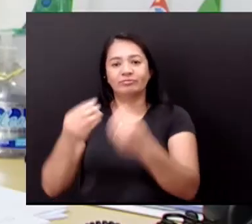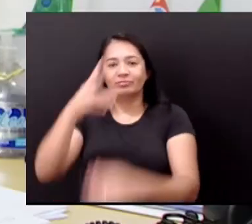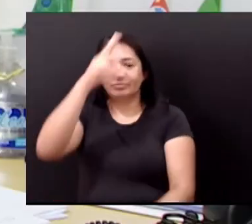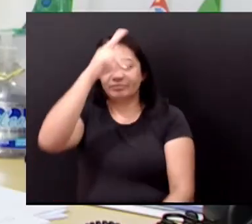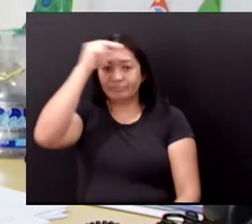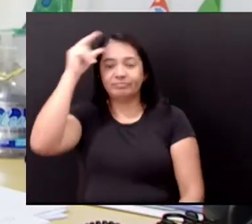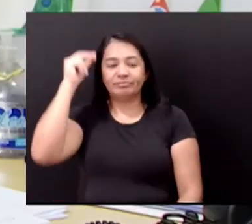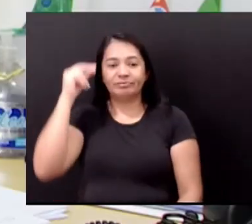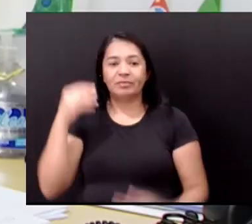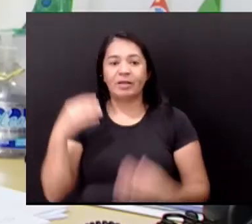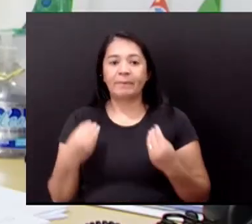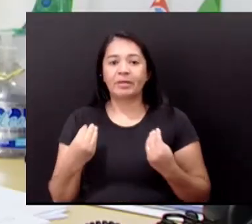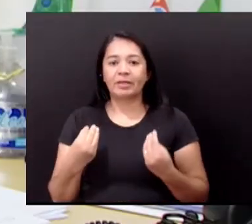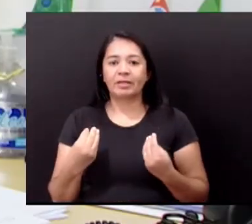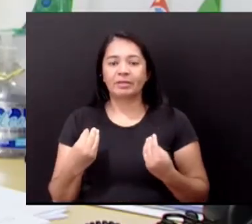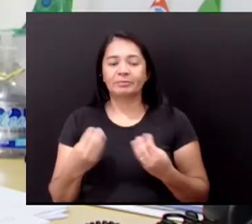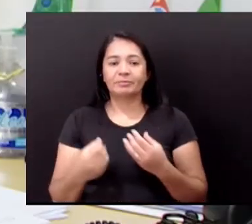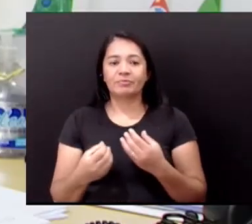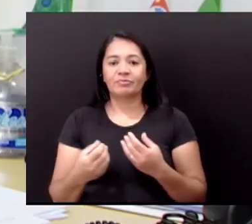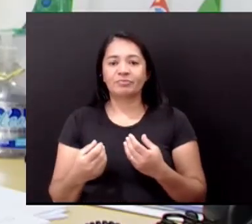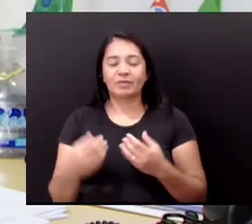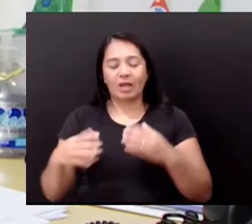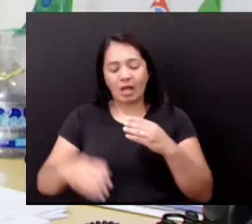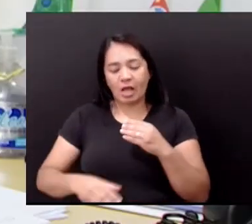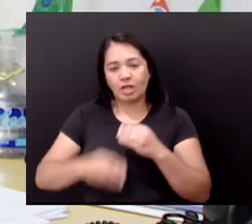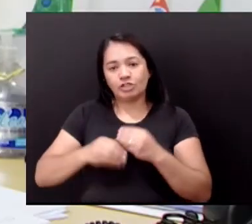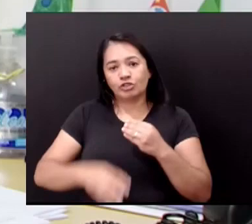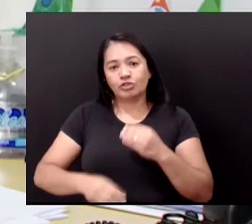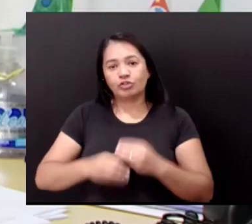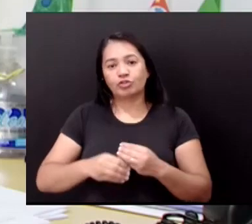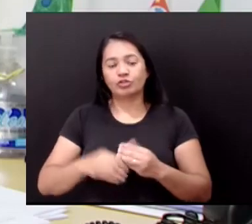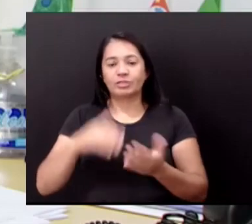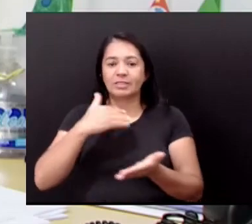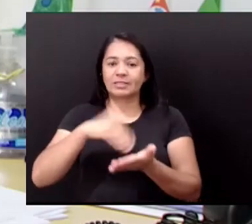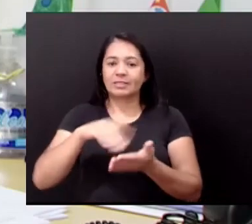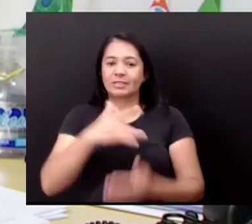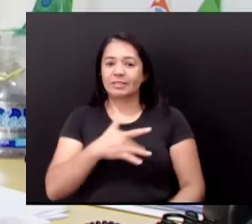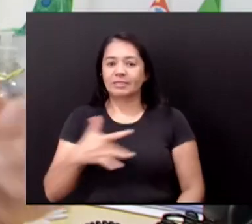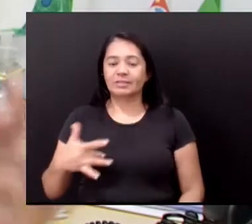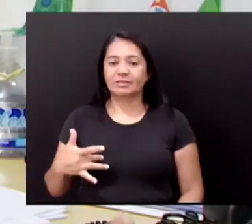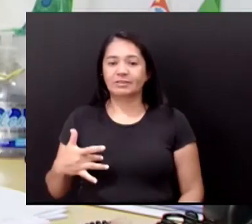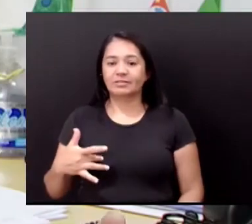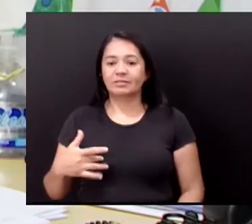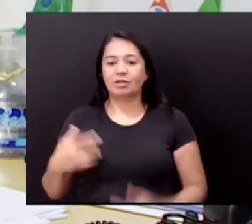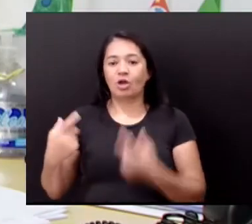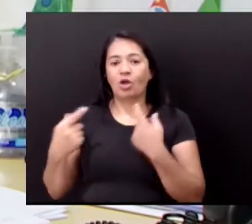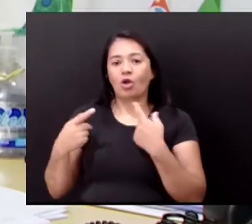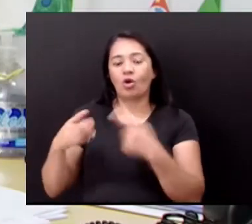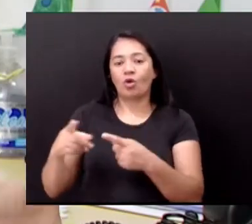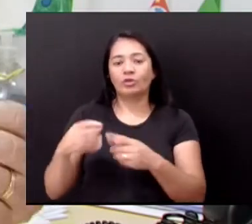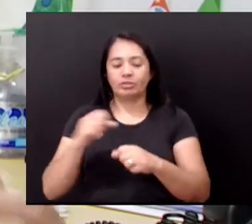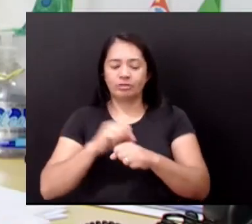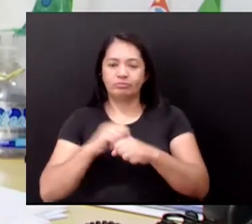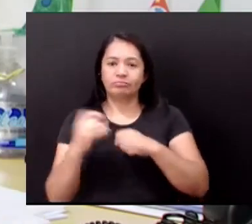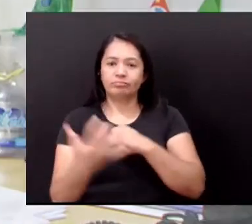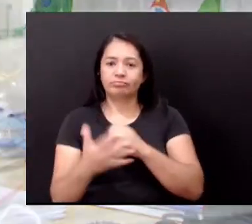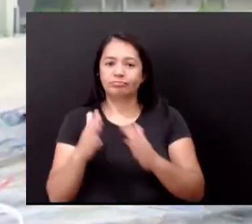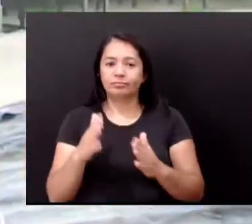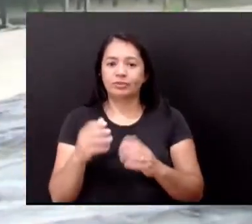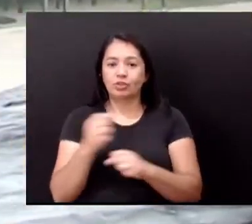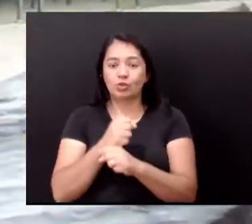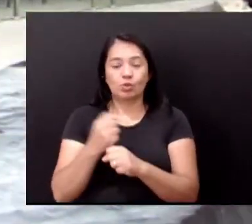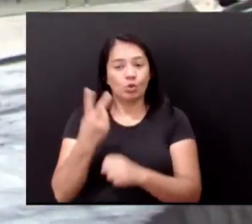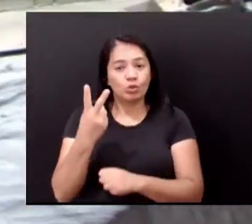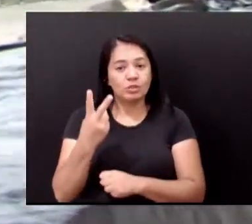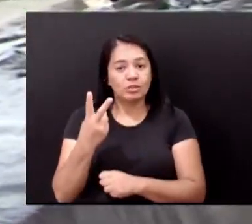que ela adicionasse isso na Secretaria de Saúde, para combate à pandemia, que nos 2 anos nós tivemos. Sem contar